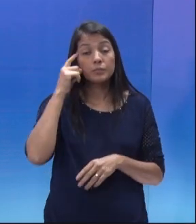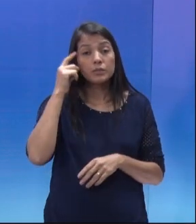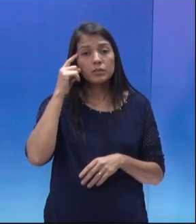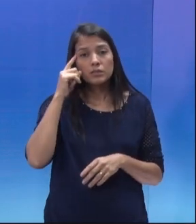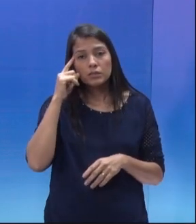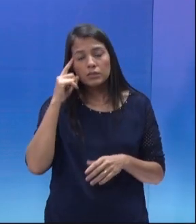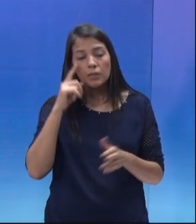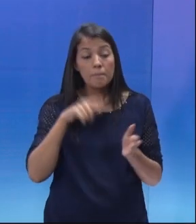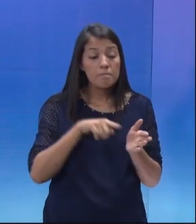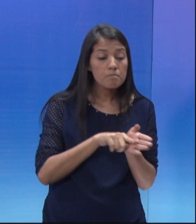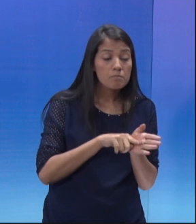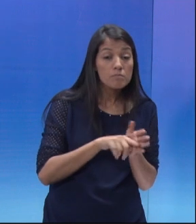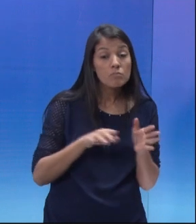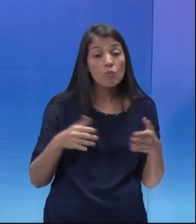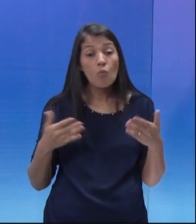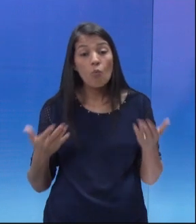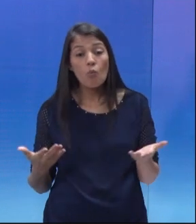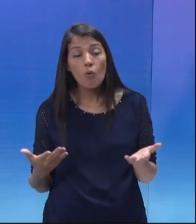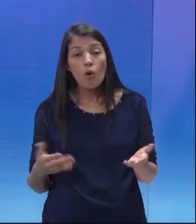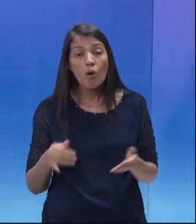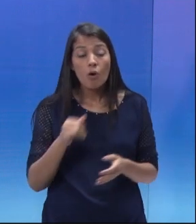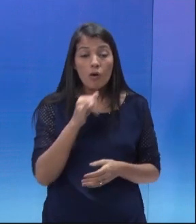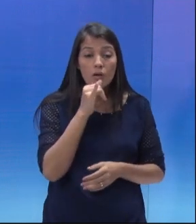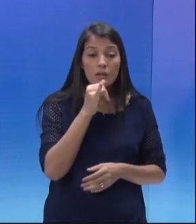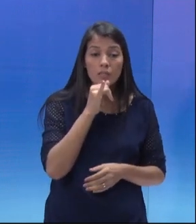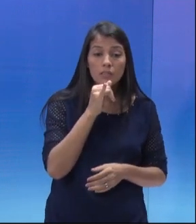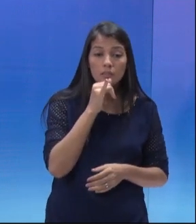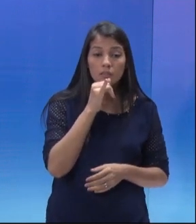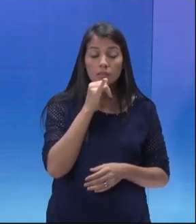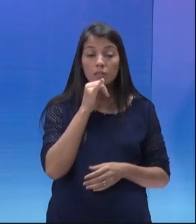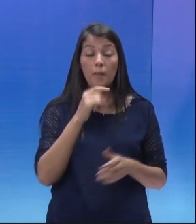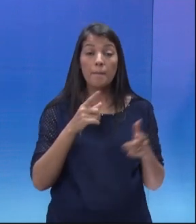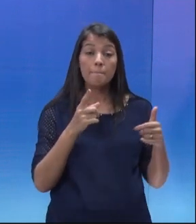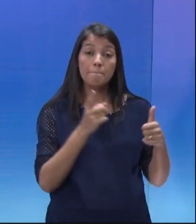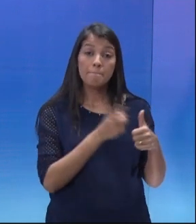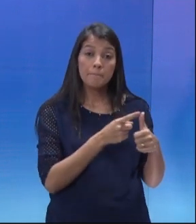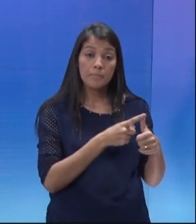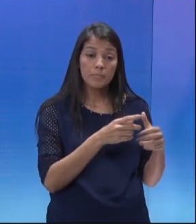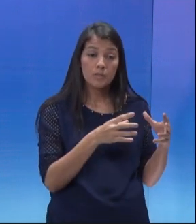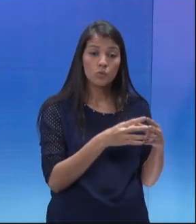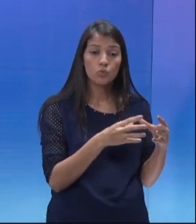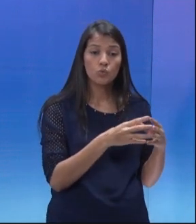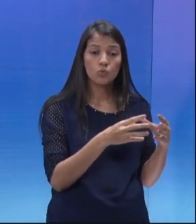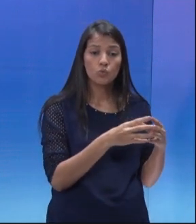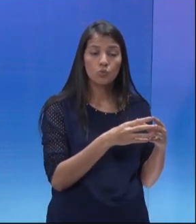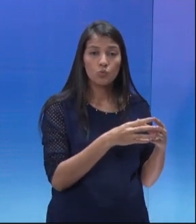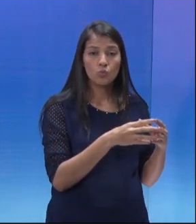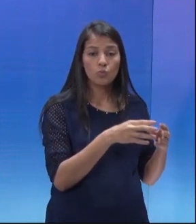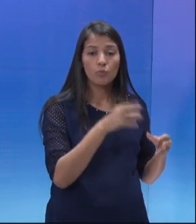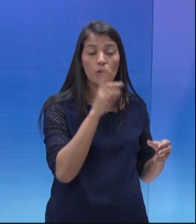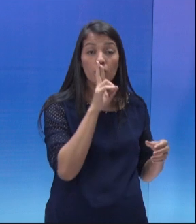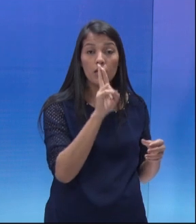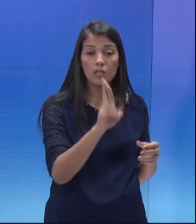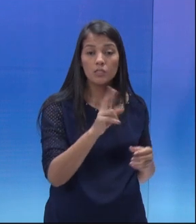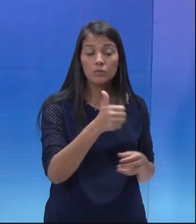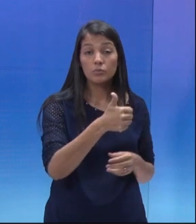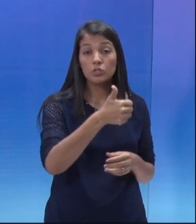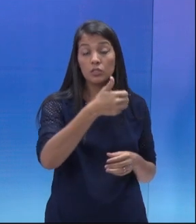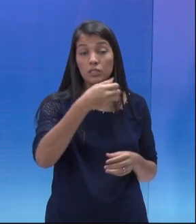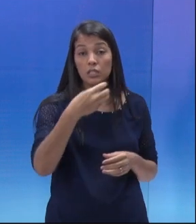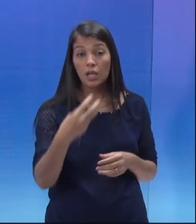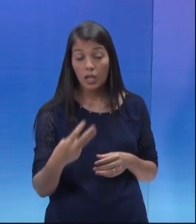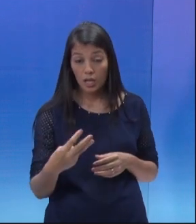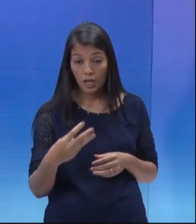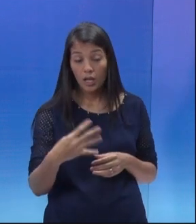ratos consumiram 300 miligramas, e a dose letal é 14 miligramas. Consequentemente, nesse grupo, morre